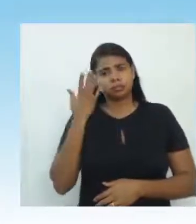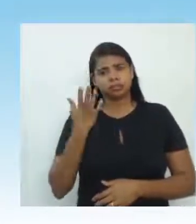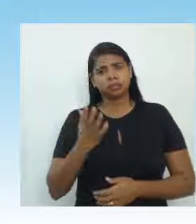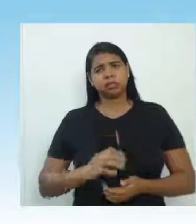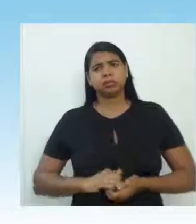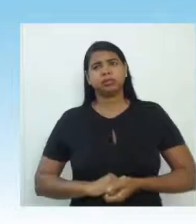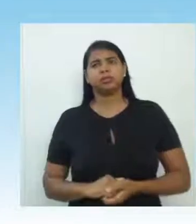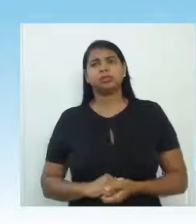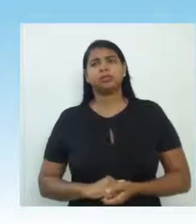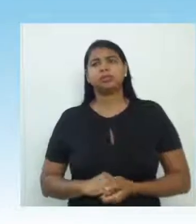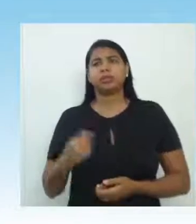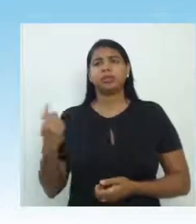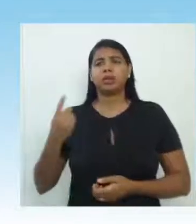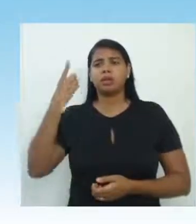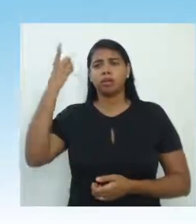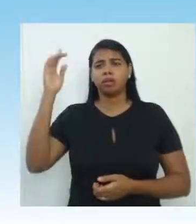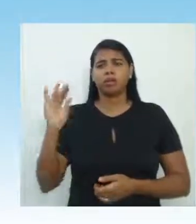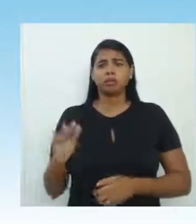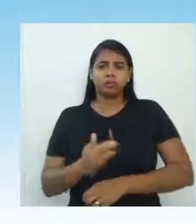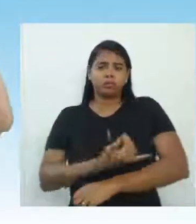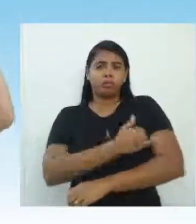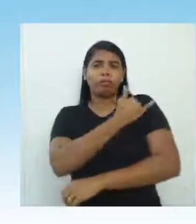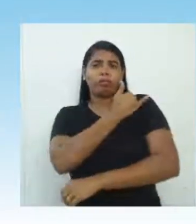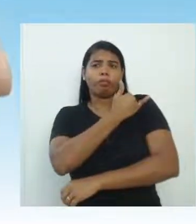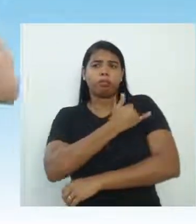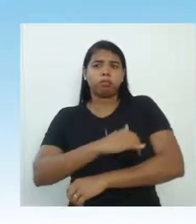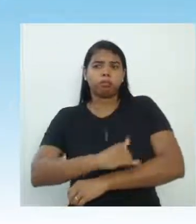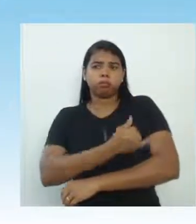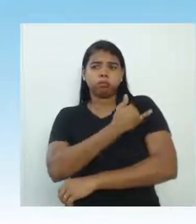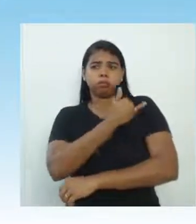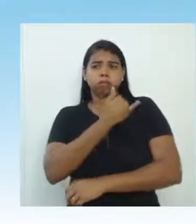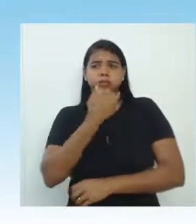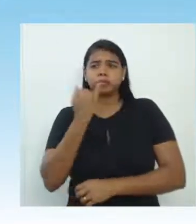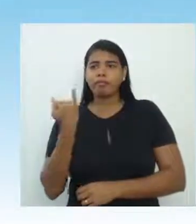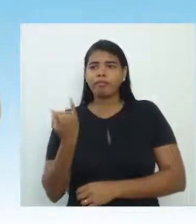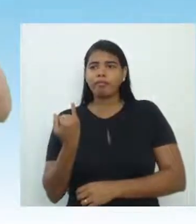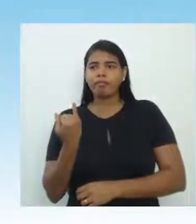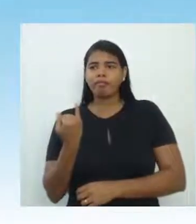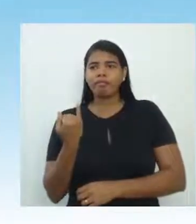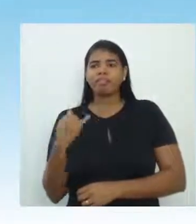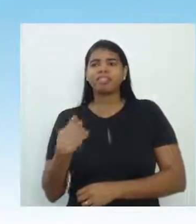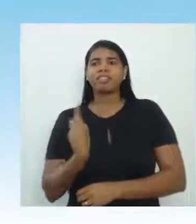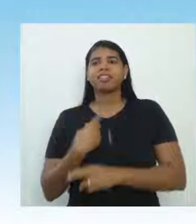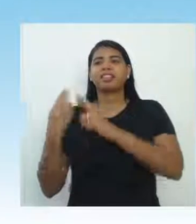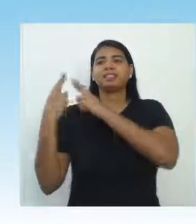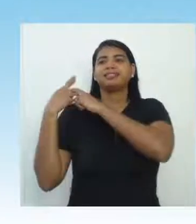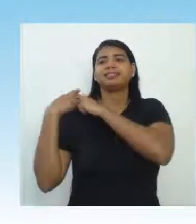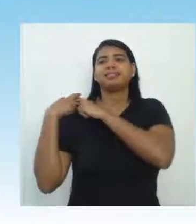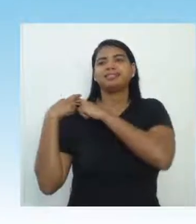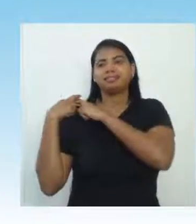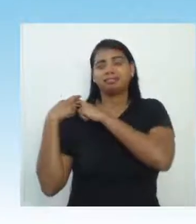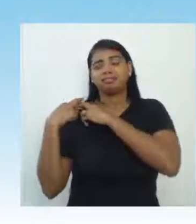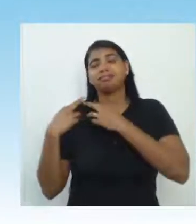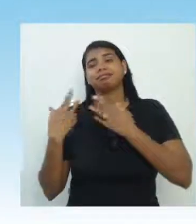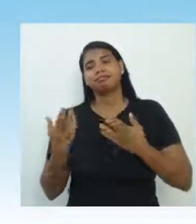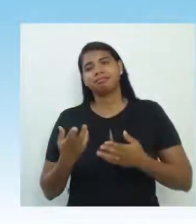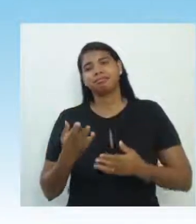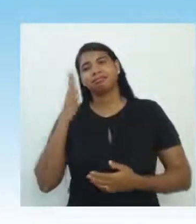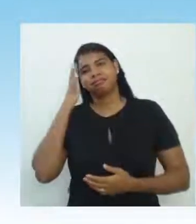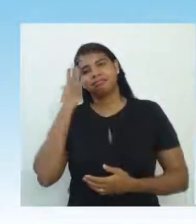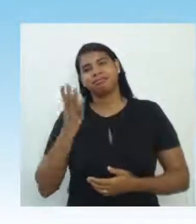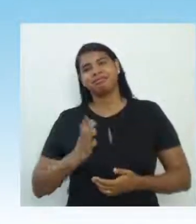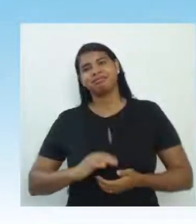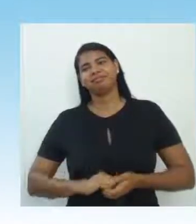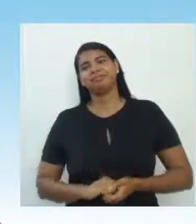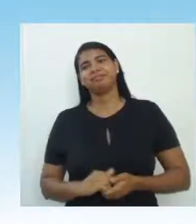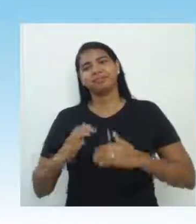agnóstica, alto, baixo, gordo, magro, não importa, né? A gente tem esse compromisso, porque o Estado é likes, é um Estado likes. E